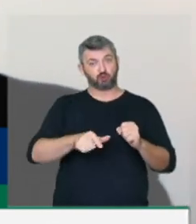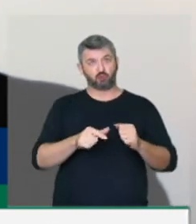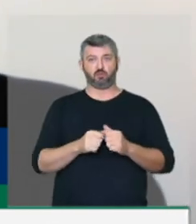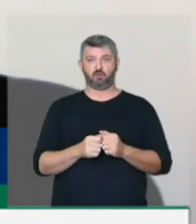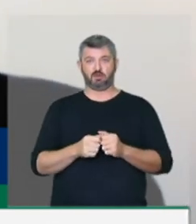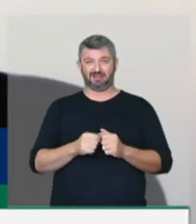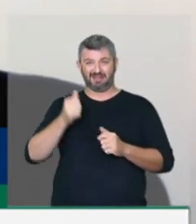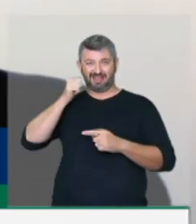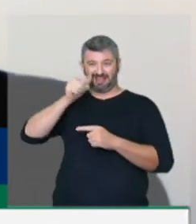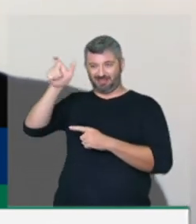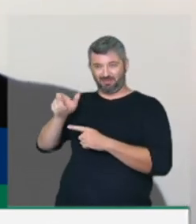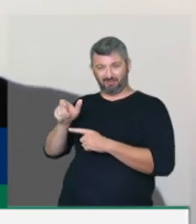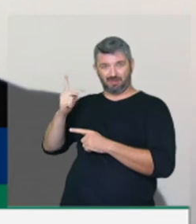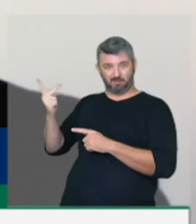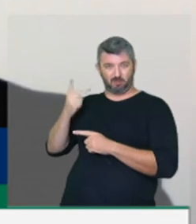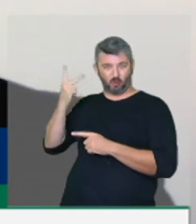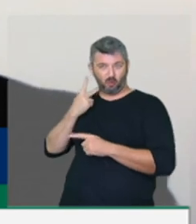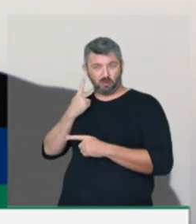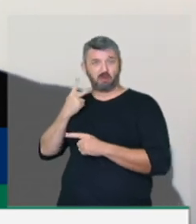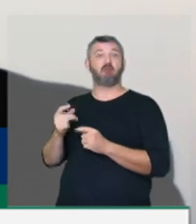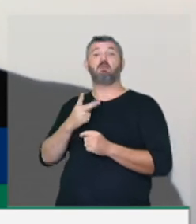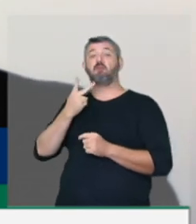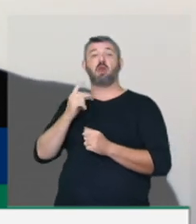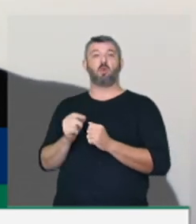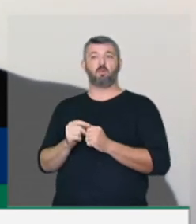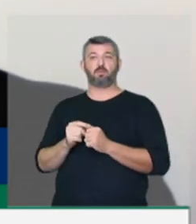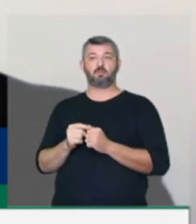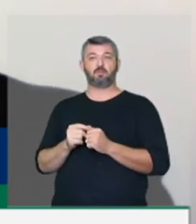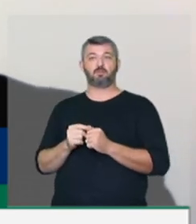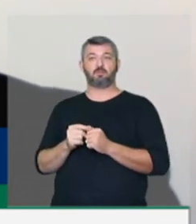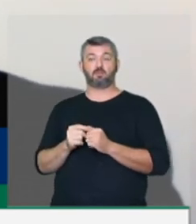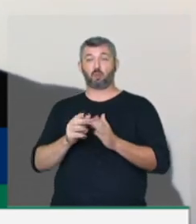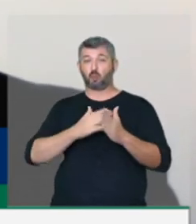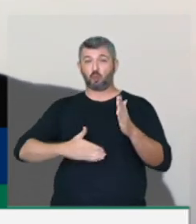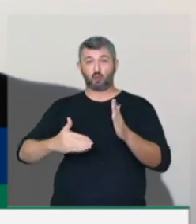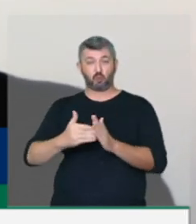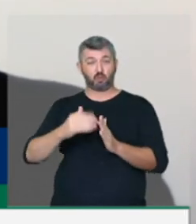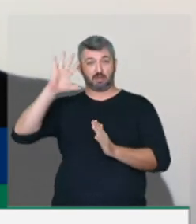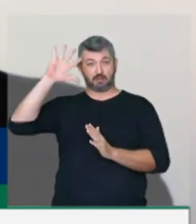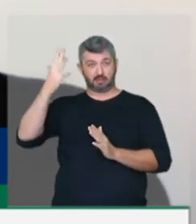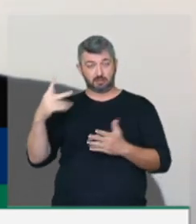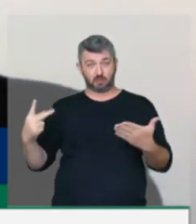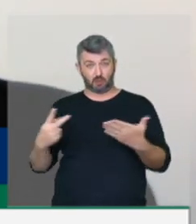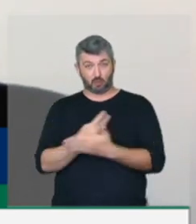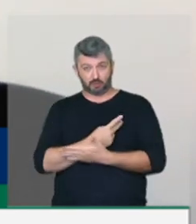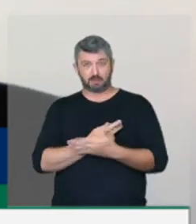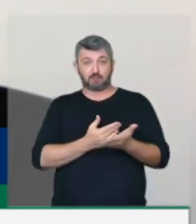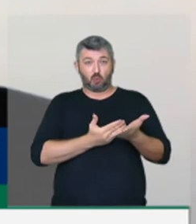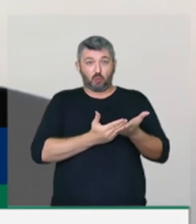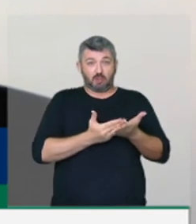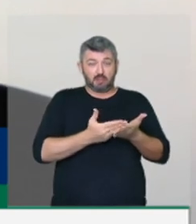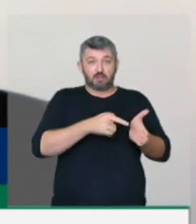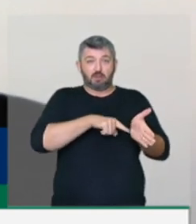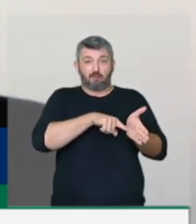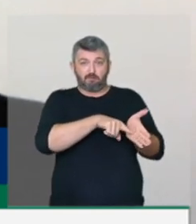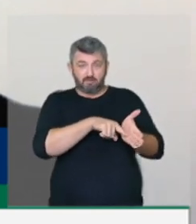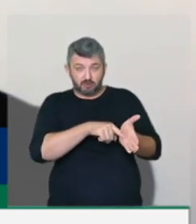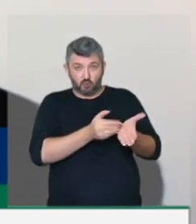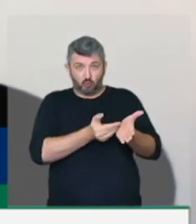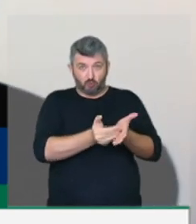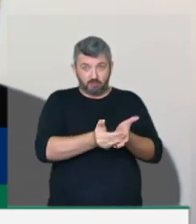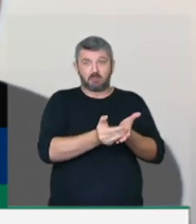então Procuradora-Geral frisou que todas as decisões proferidas desde a gênese, desde a instauração deste